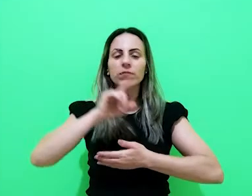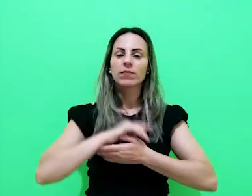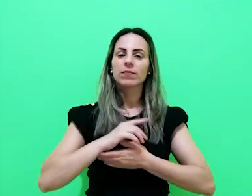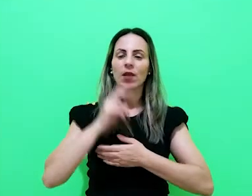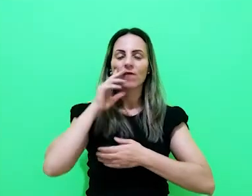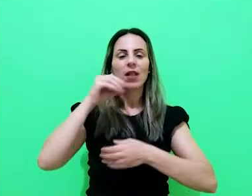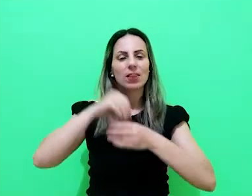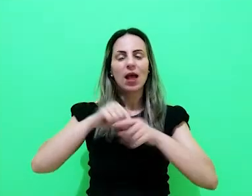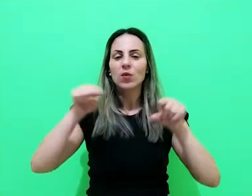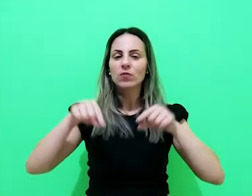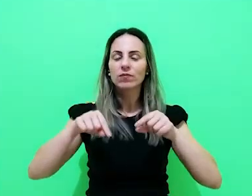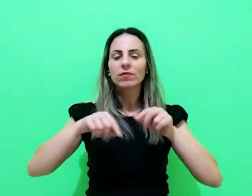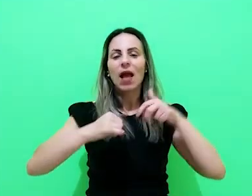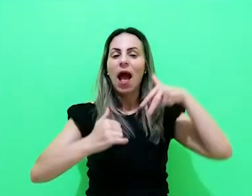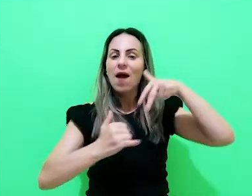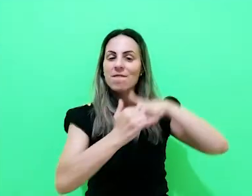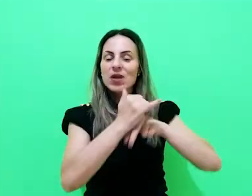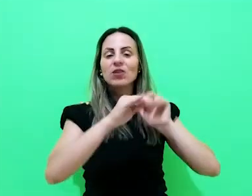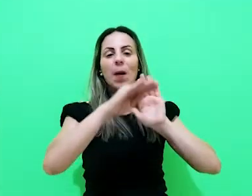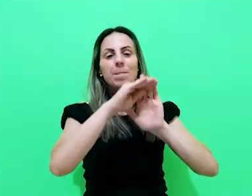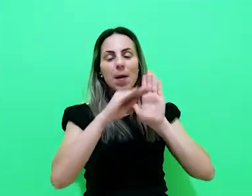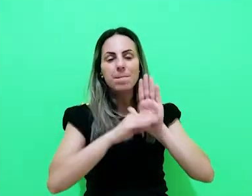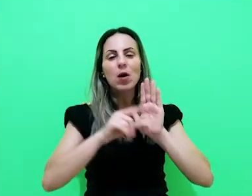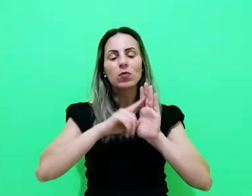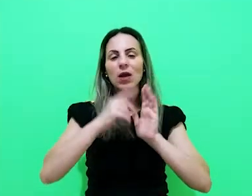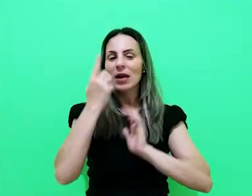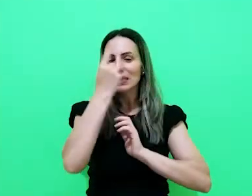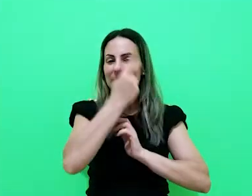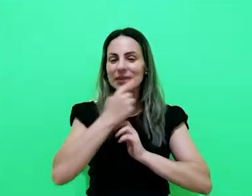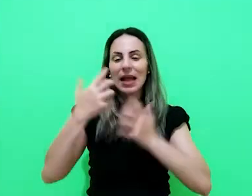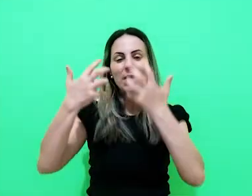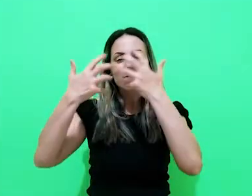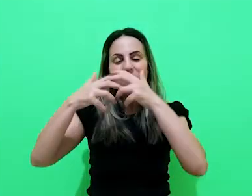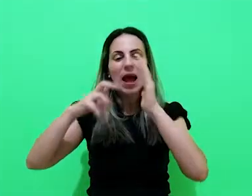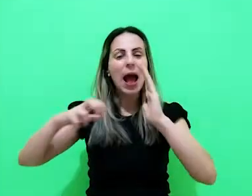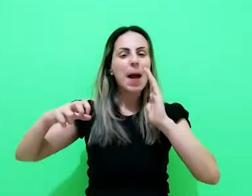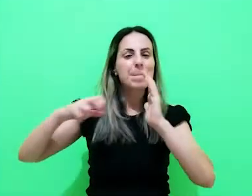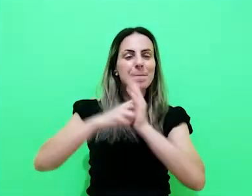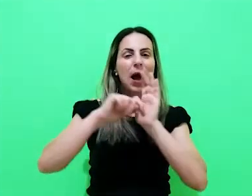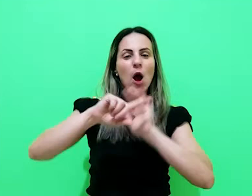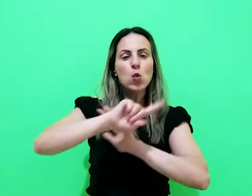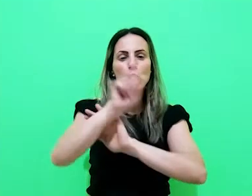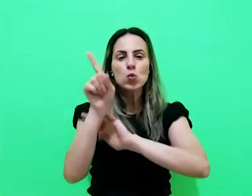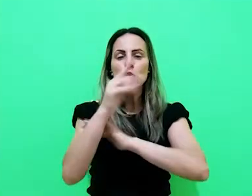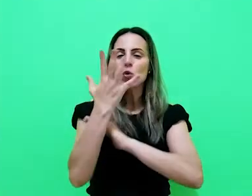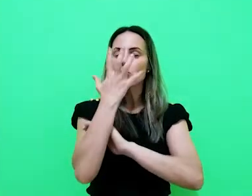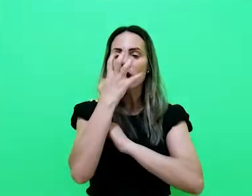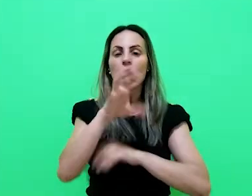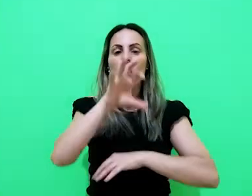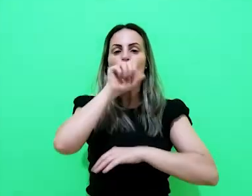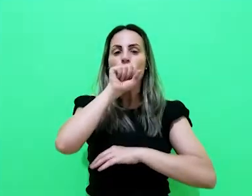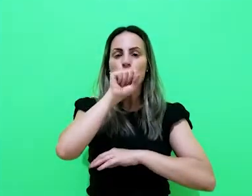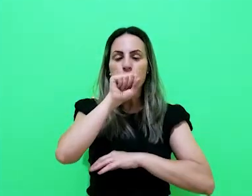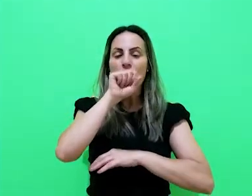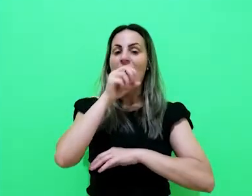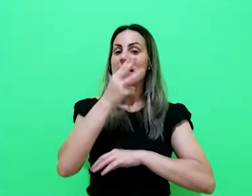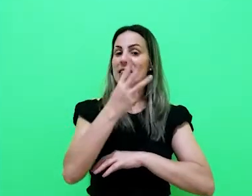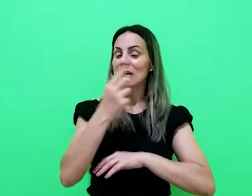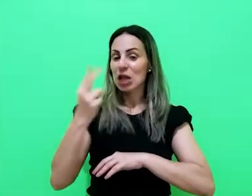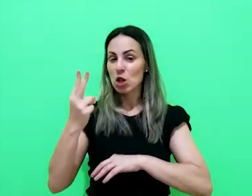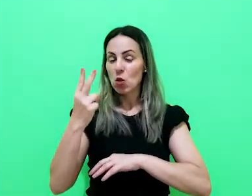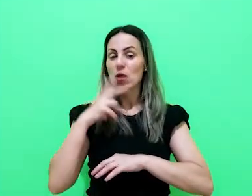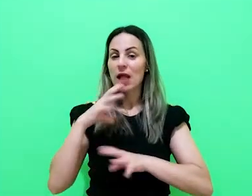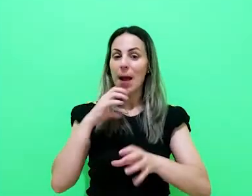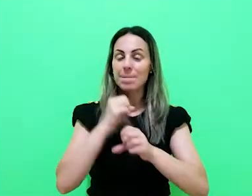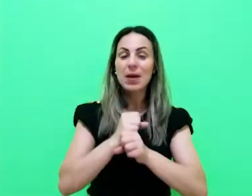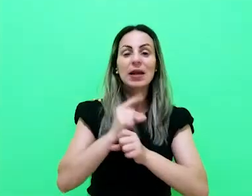é o quadro dessa vítima, né? Um trauma de face e crânio contra o para-brisa, com uma frequência respiratória de 32, preenchimento